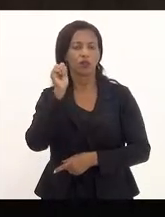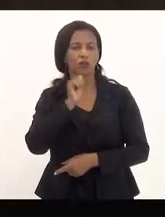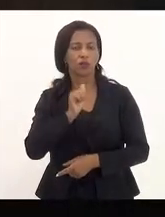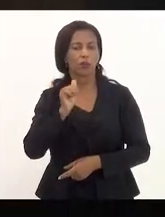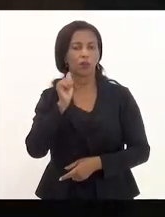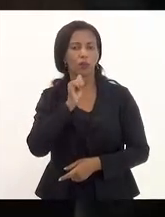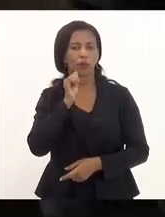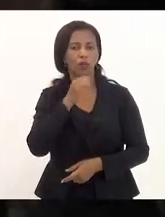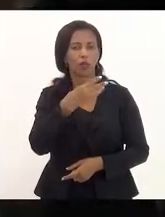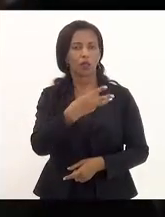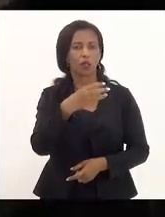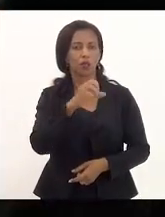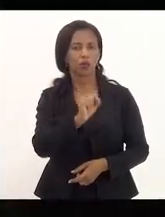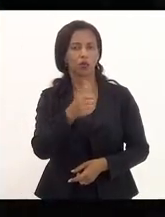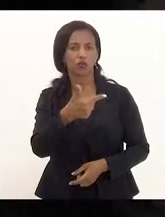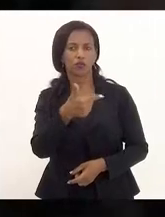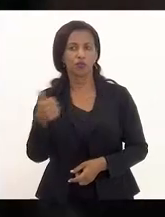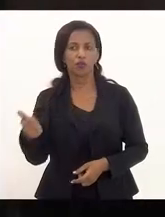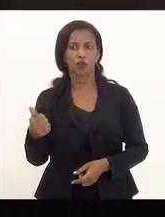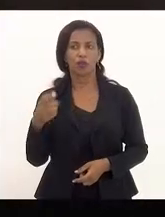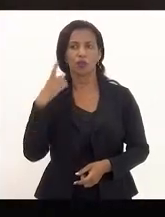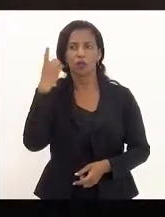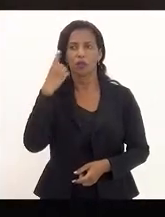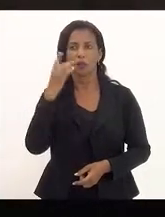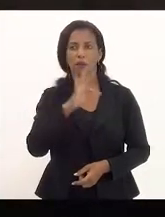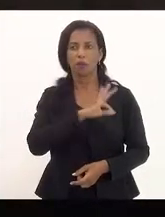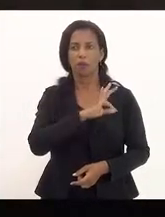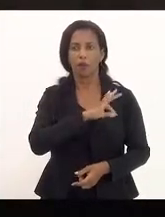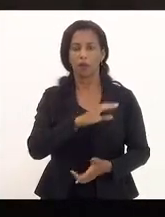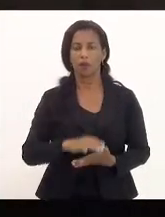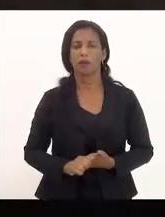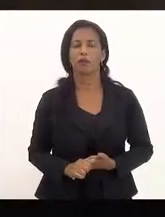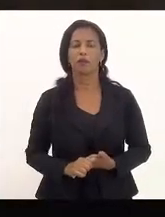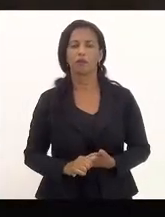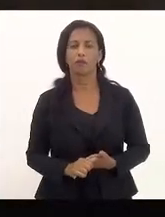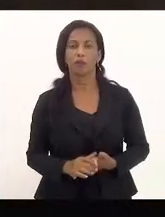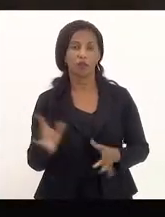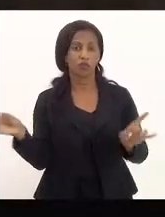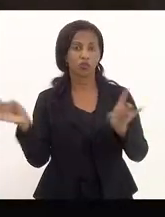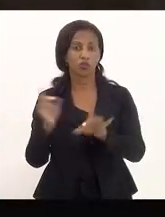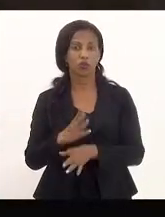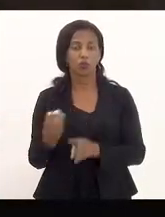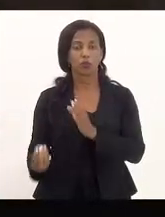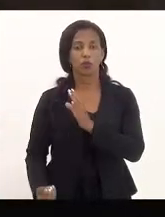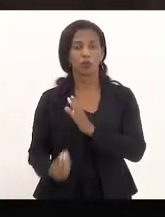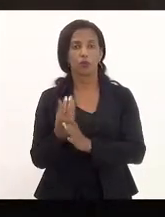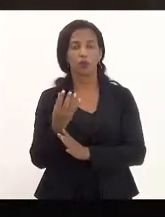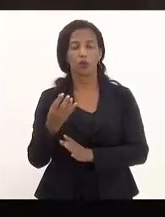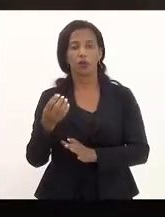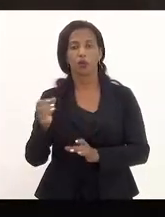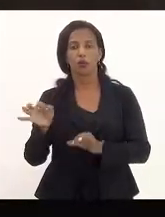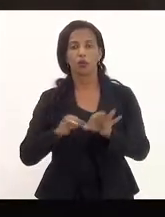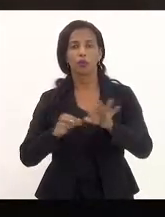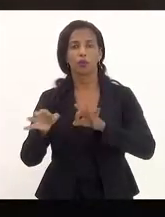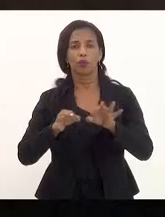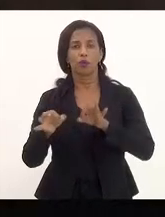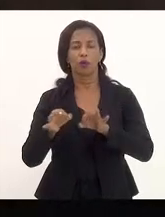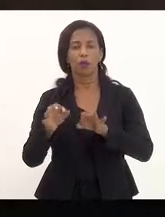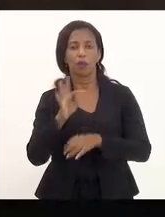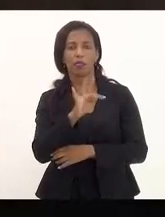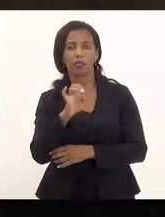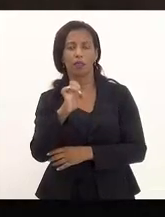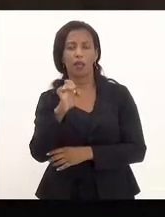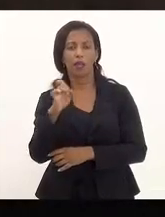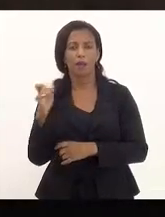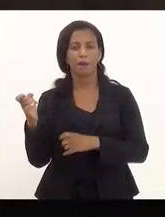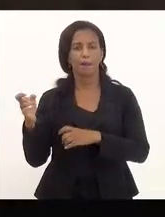3821 de 2021, da deputada Marta Rocha, que dispõe sobre a criação do programa de telemedicina para